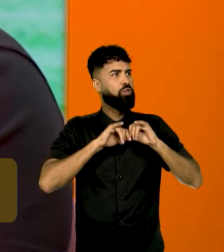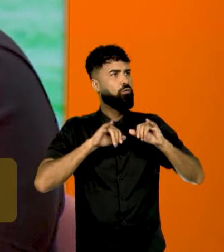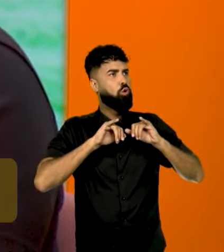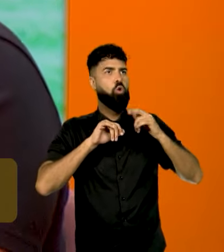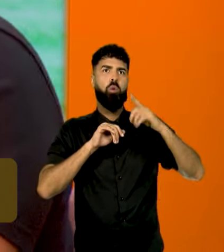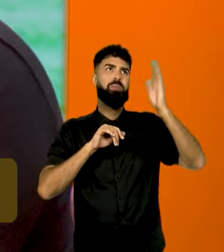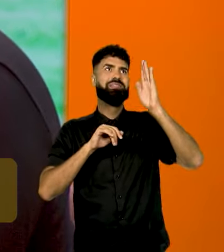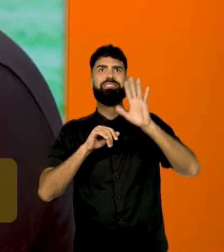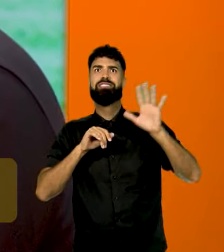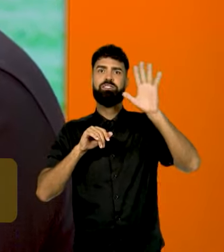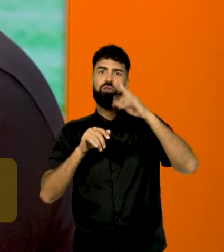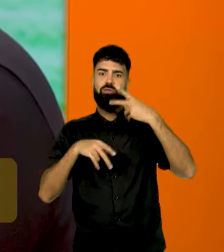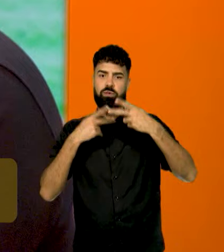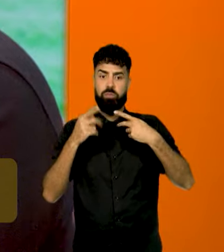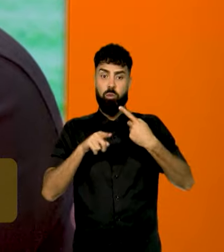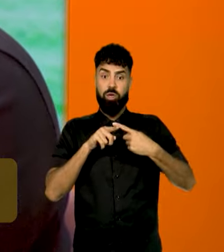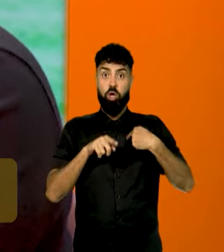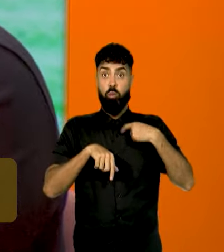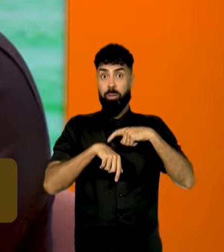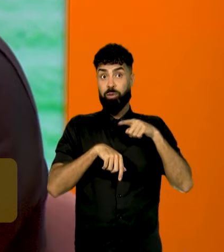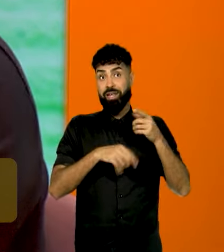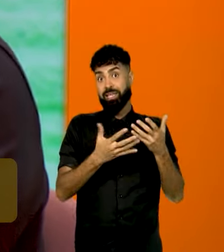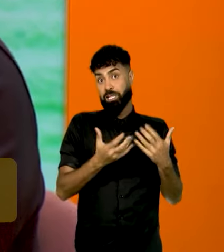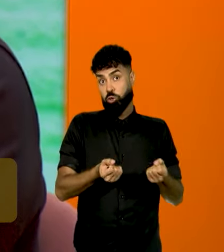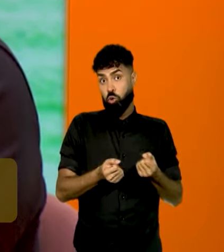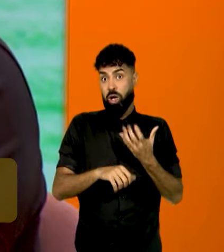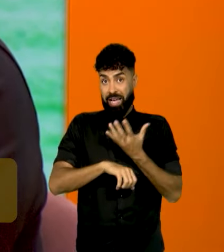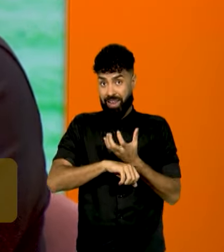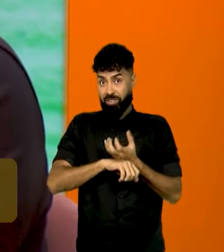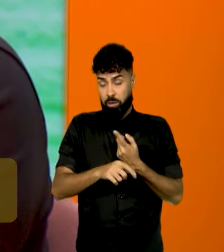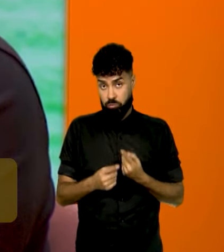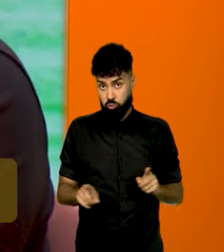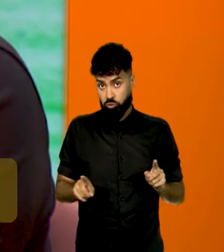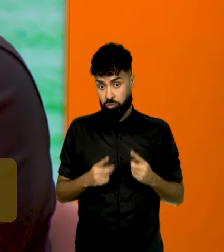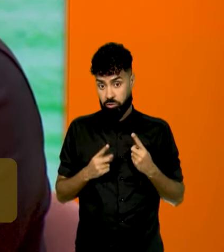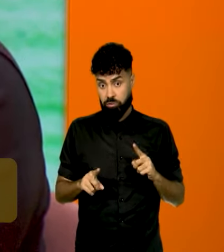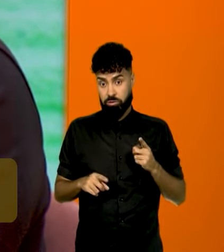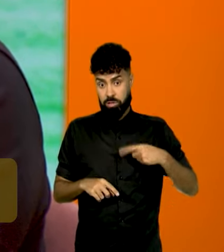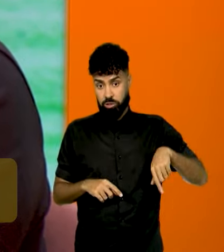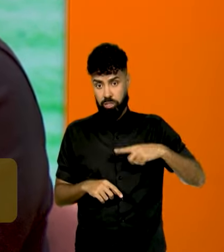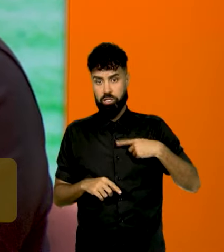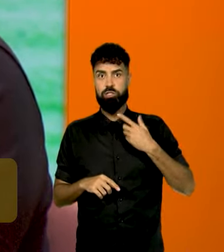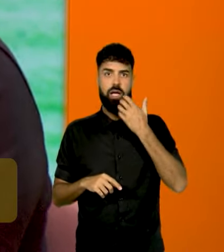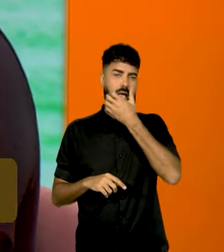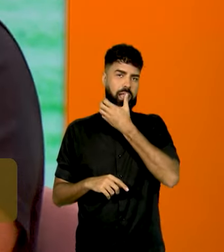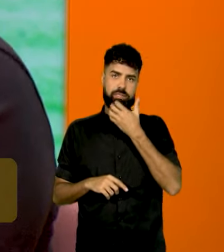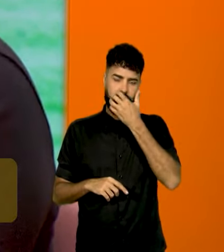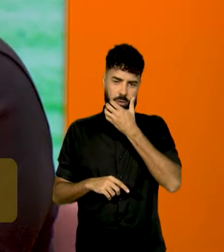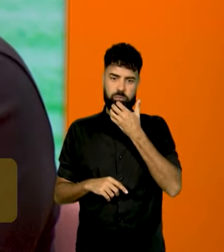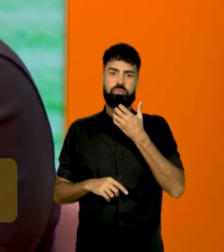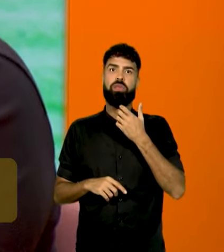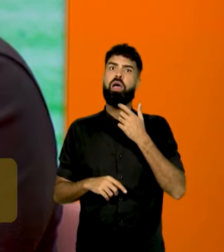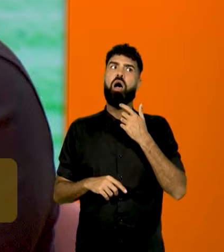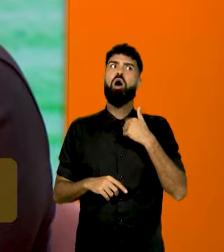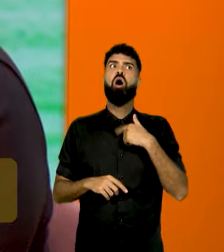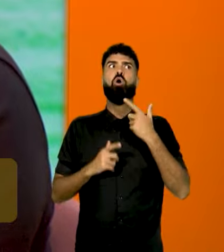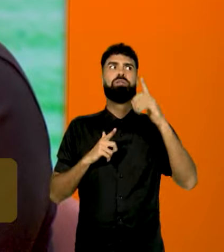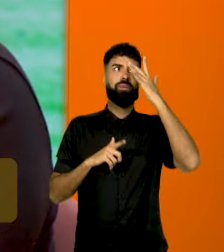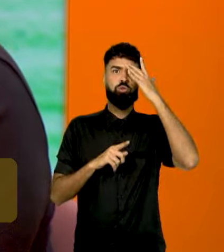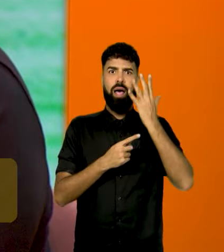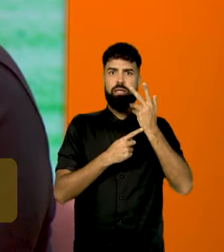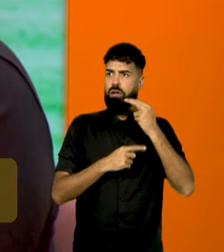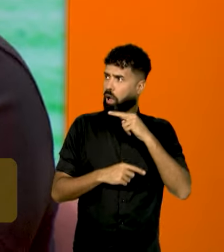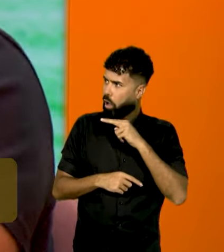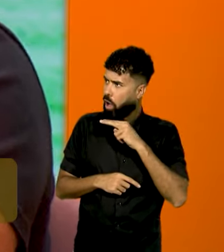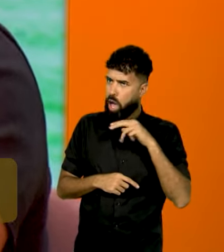para o Brasil. Porque quando ele aceitou gravar com a gente uma canção, é uma chancela para muitos outros